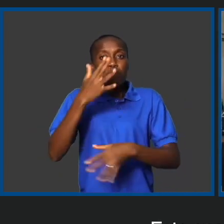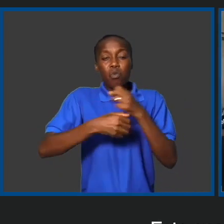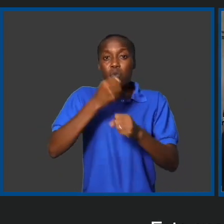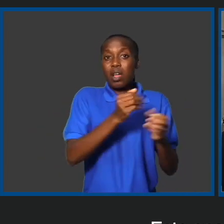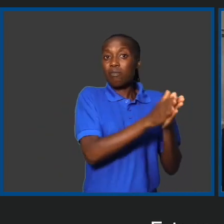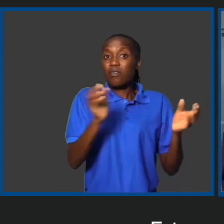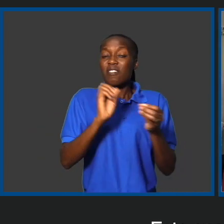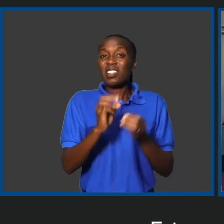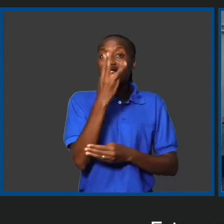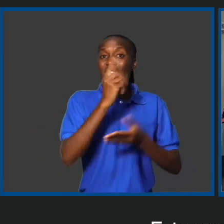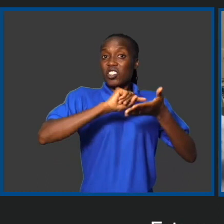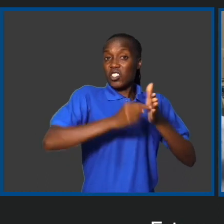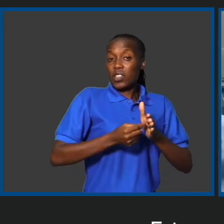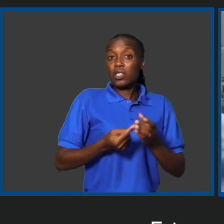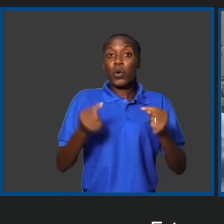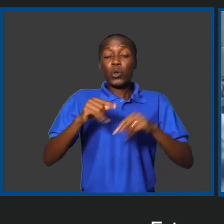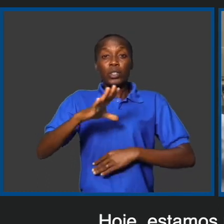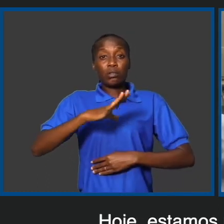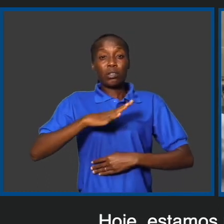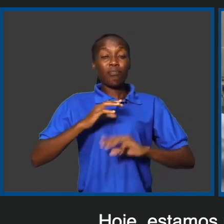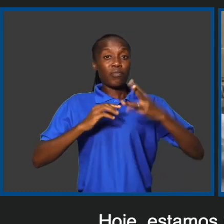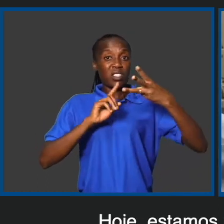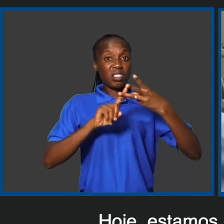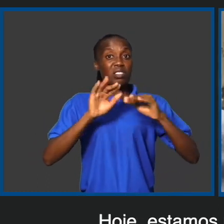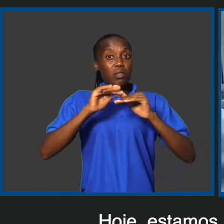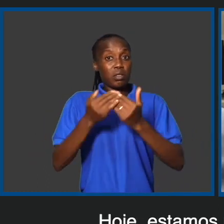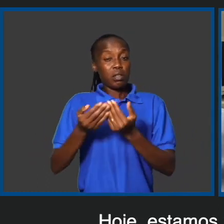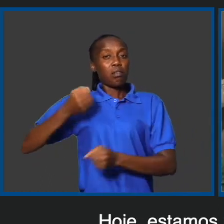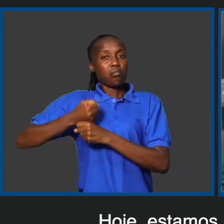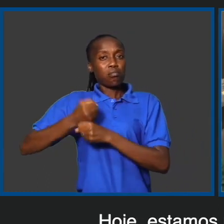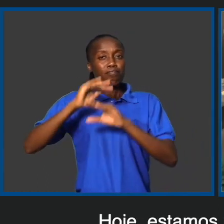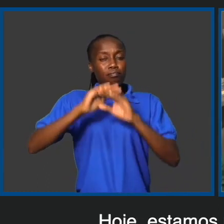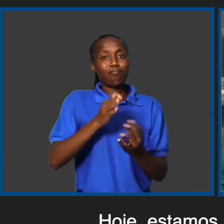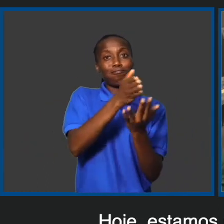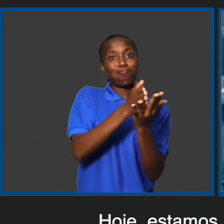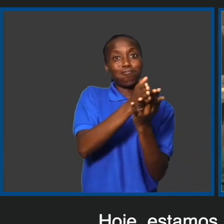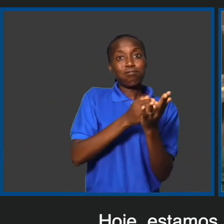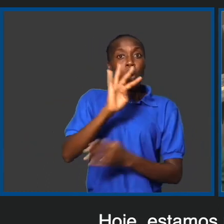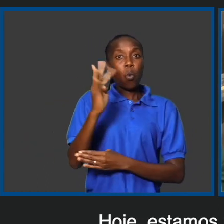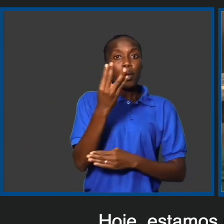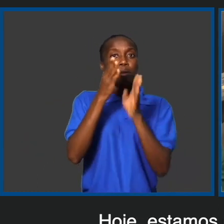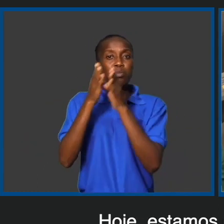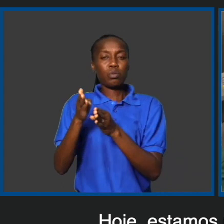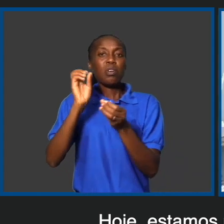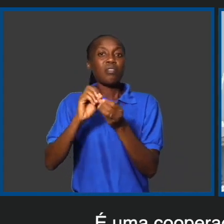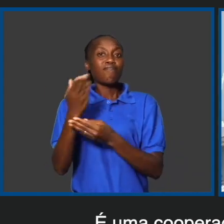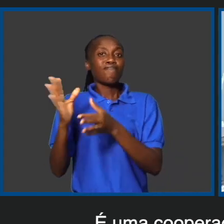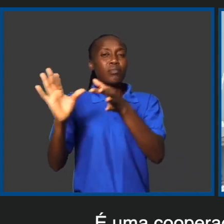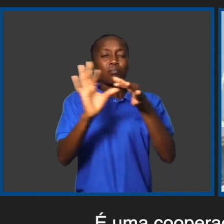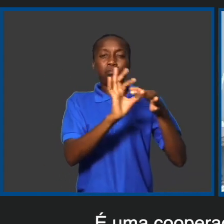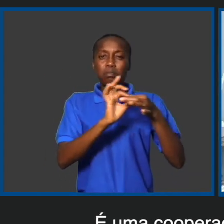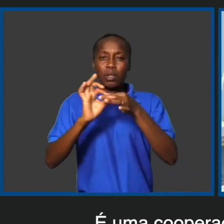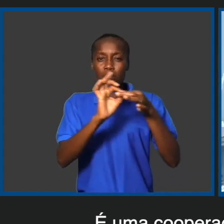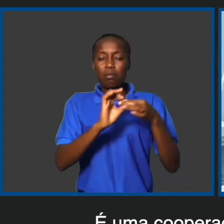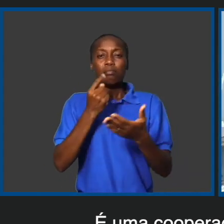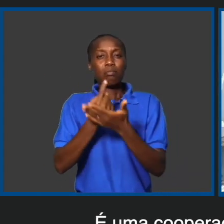última fase. Por ano, geralmente, fazem 3 missões. E hoje estamos no nosso terceiro dia de trabalho, estamos a operar o 4º doente.